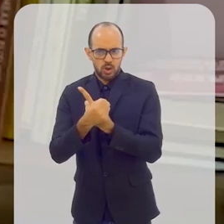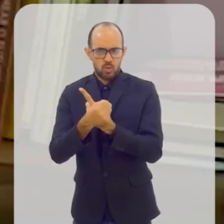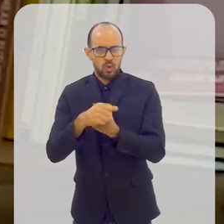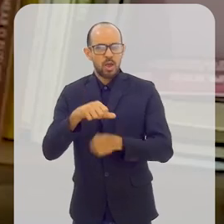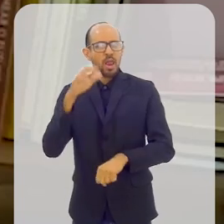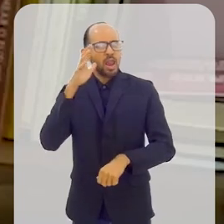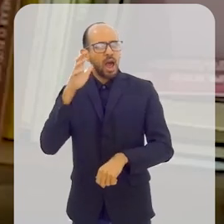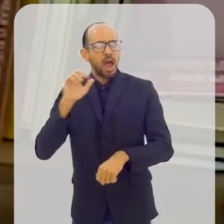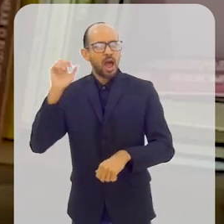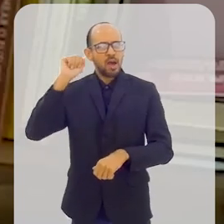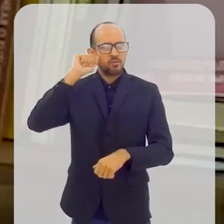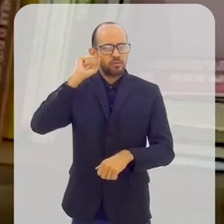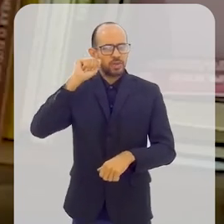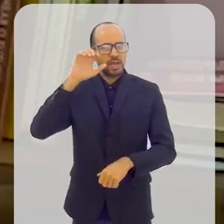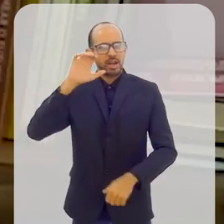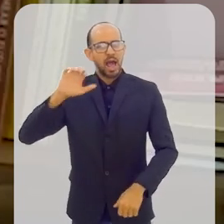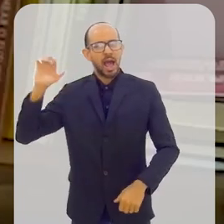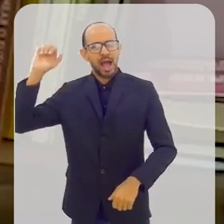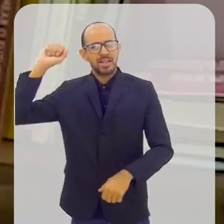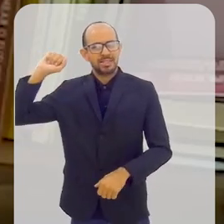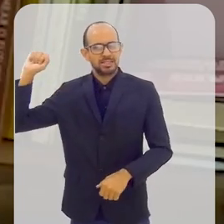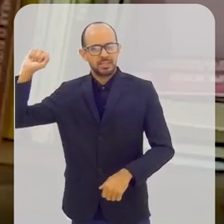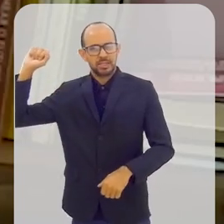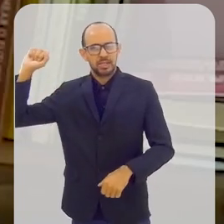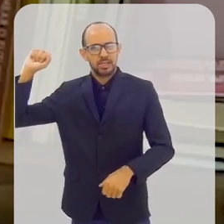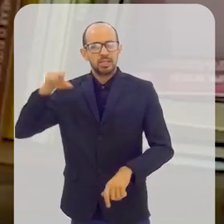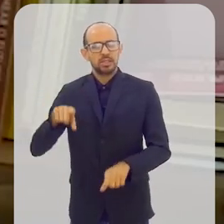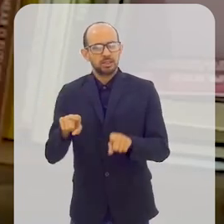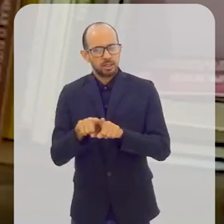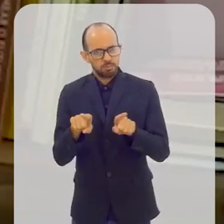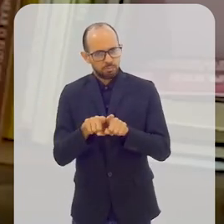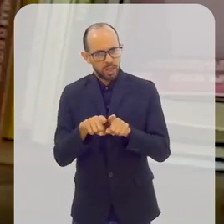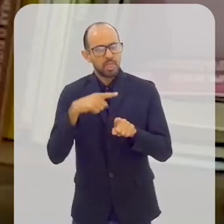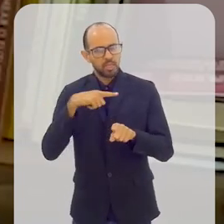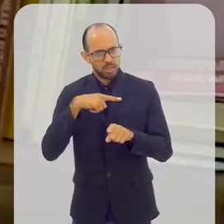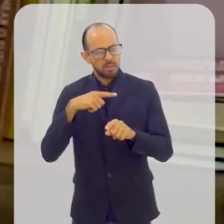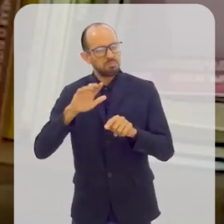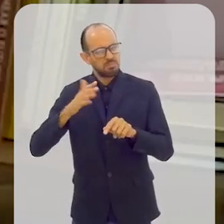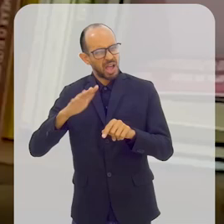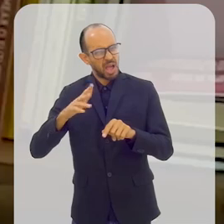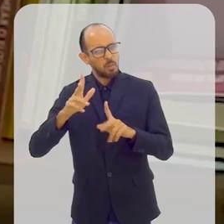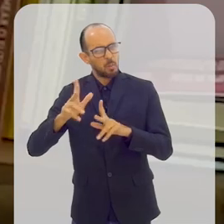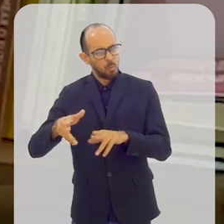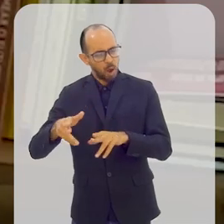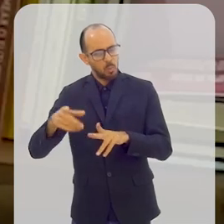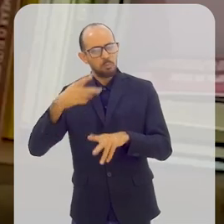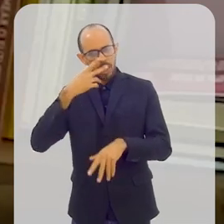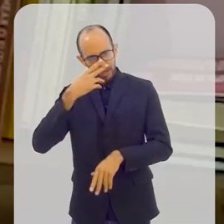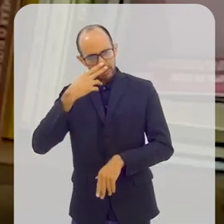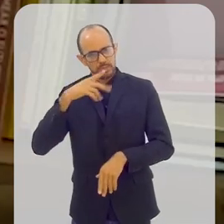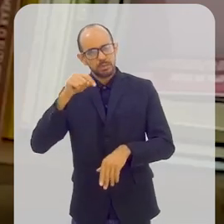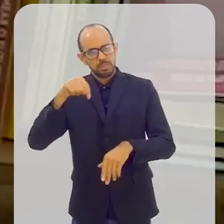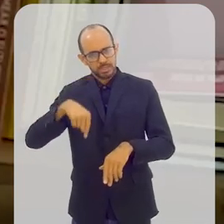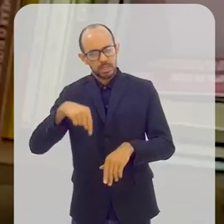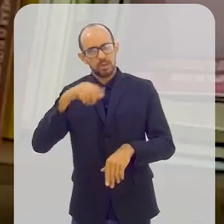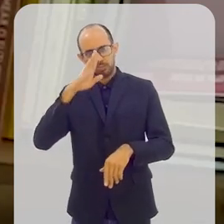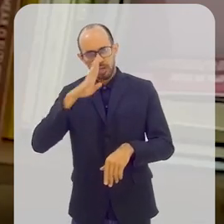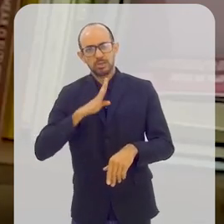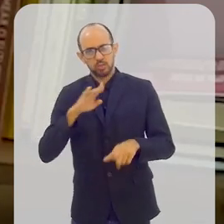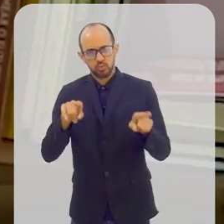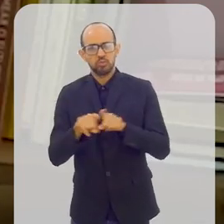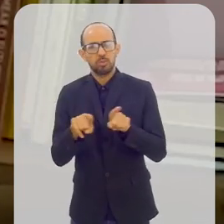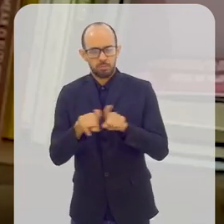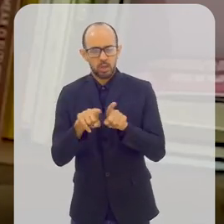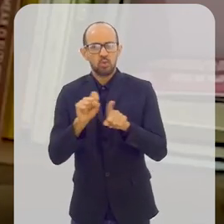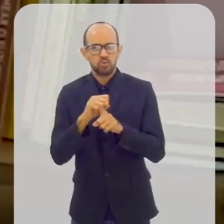África e na Ásia nós tenhamos alguma coisa similar, mas eu acho que no Brasil é o mais organizado, com o social.